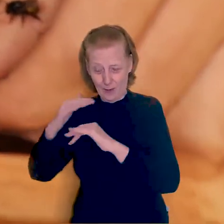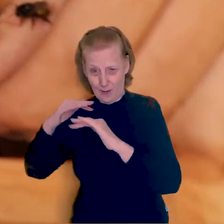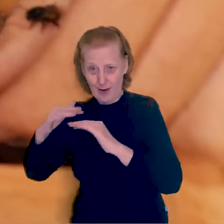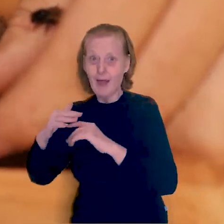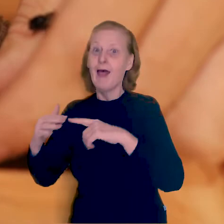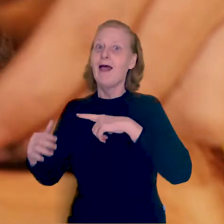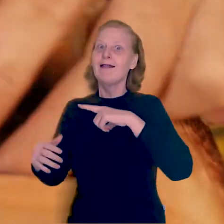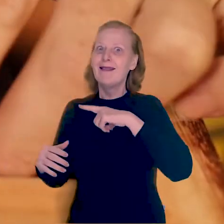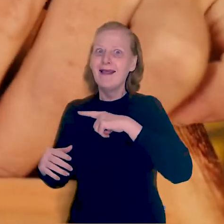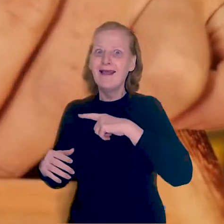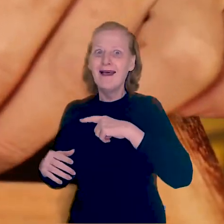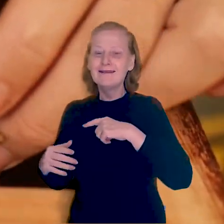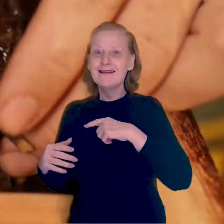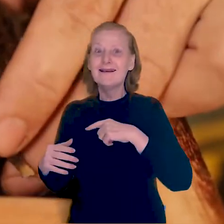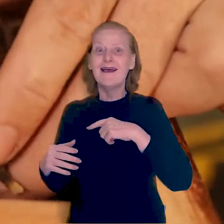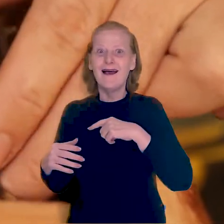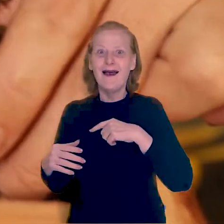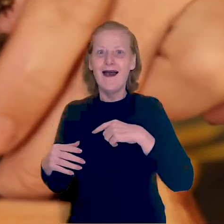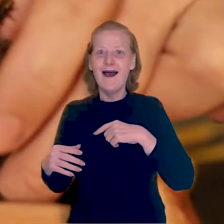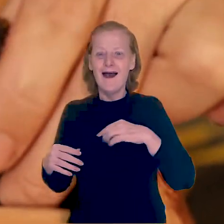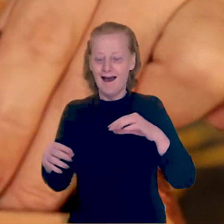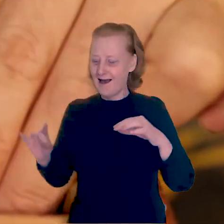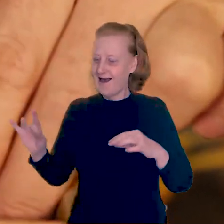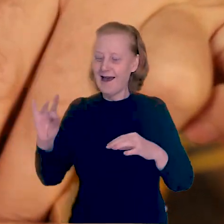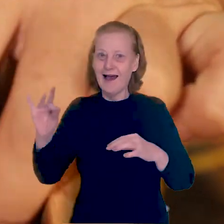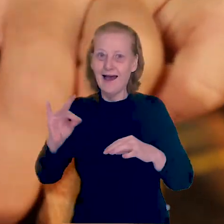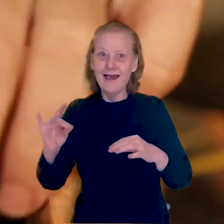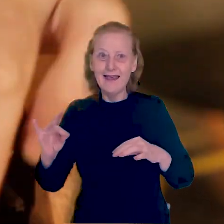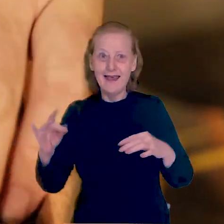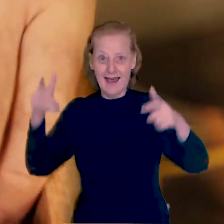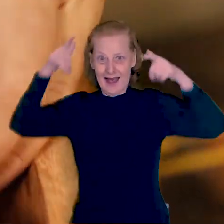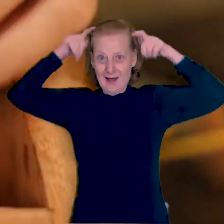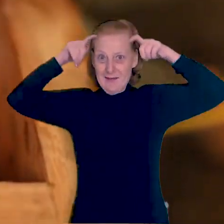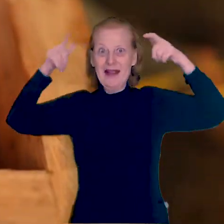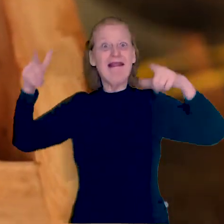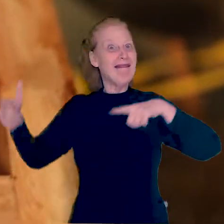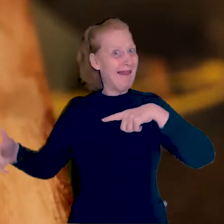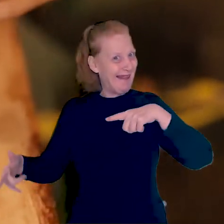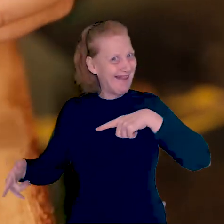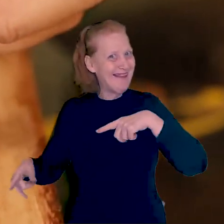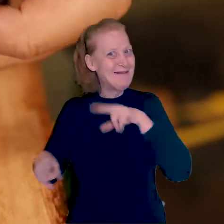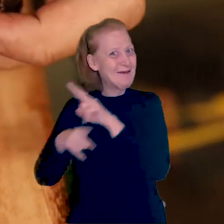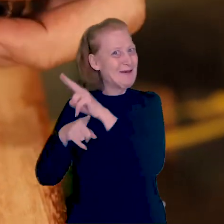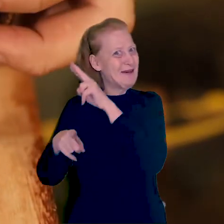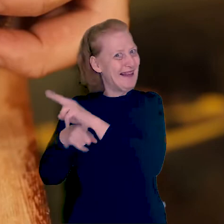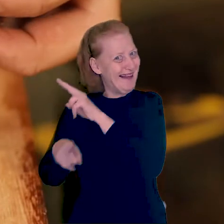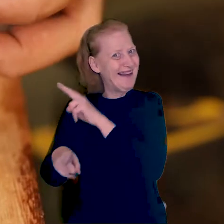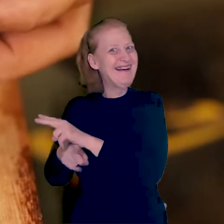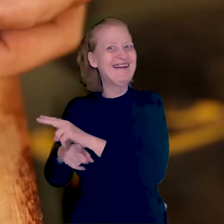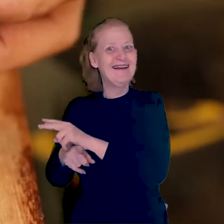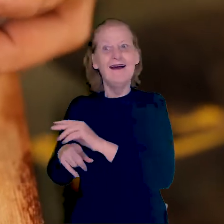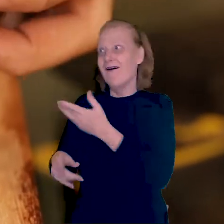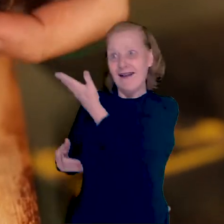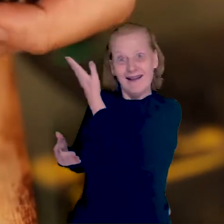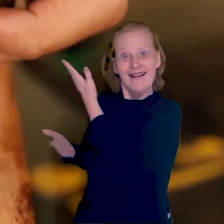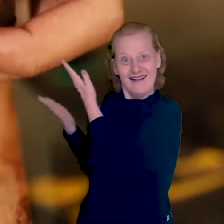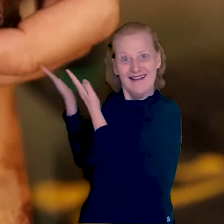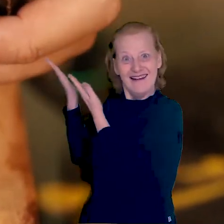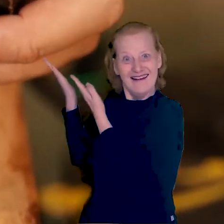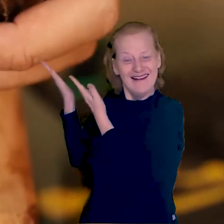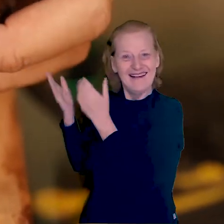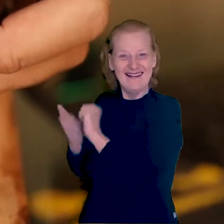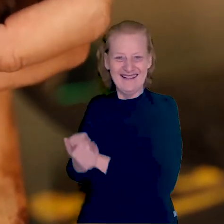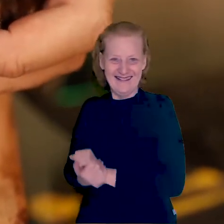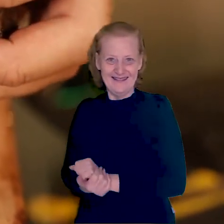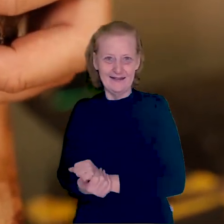Sinal que tem rainha, que é um enxame recuperável. A gente vai retirar um pouquinho, ó, tem muita abelha. Então,